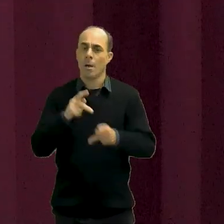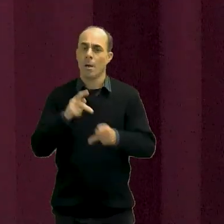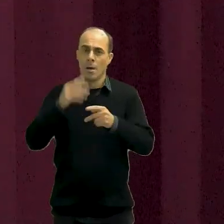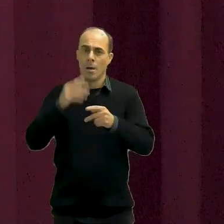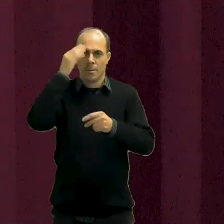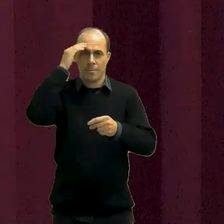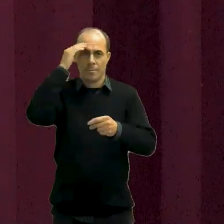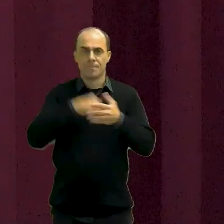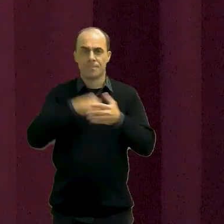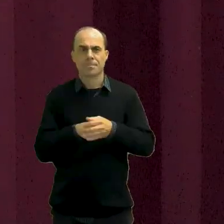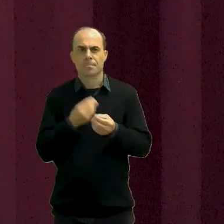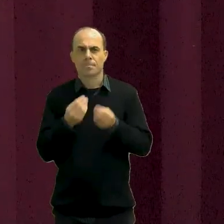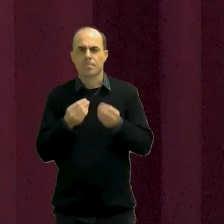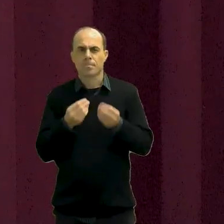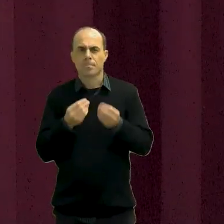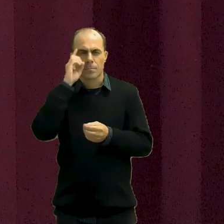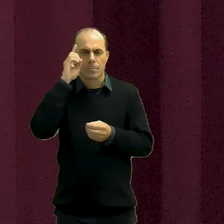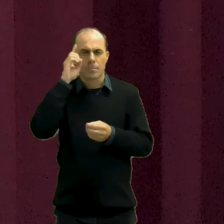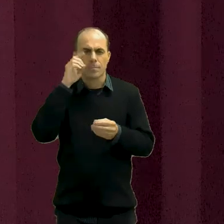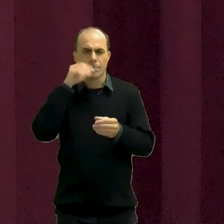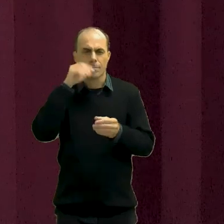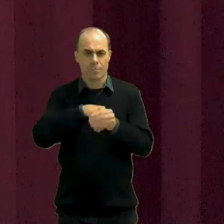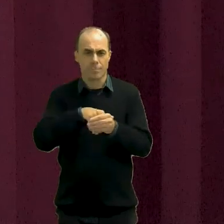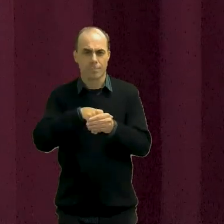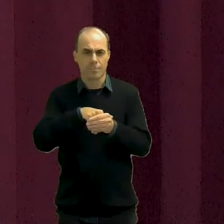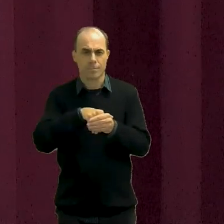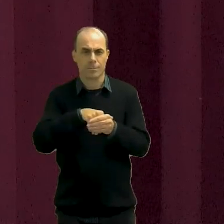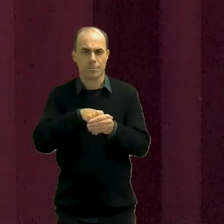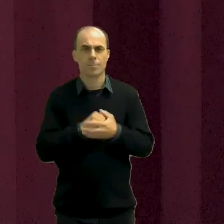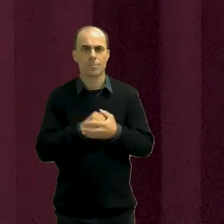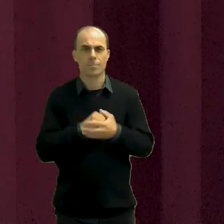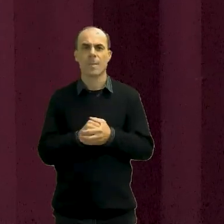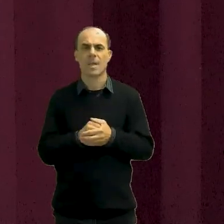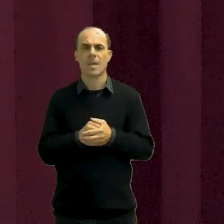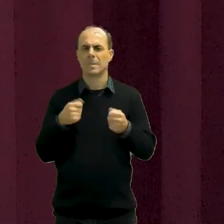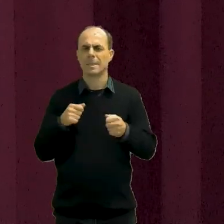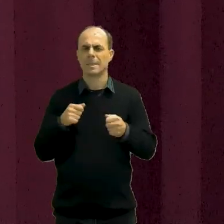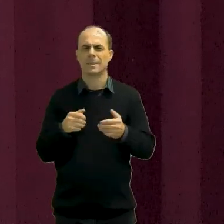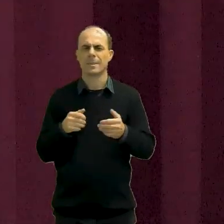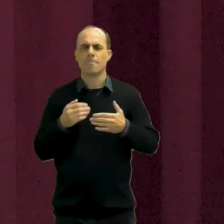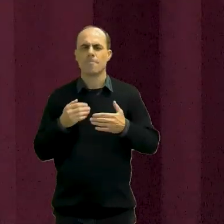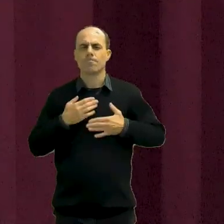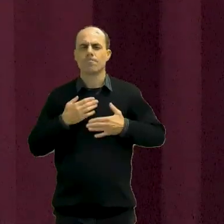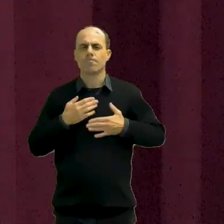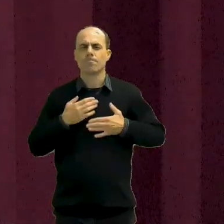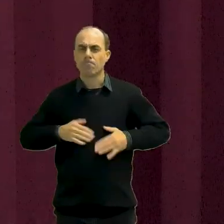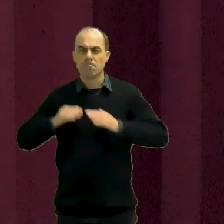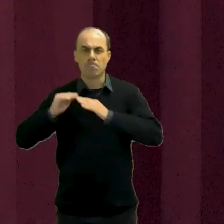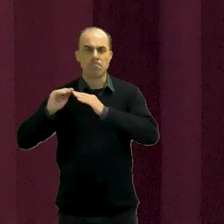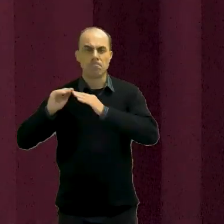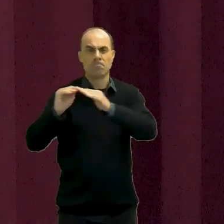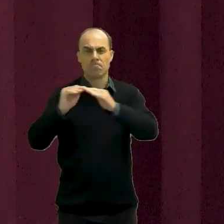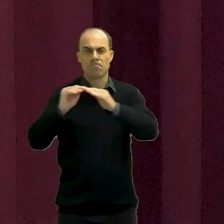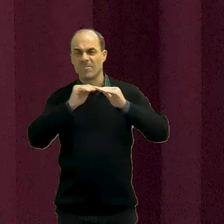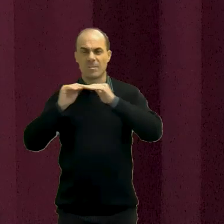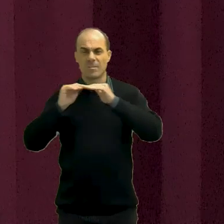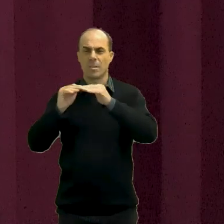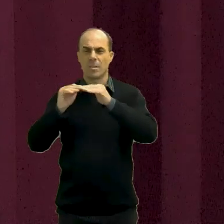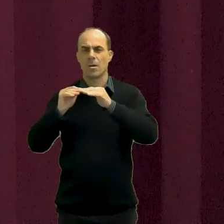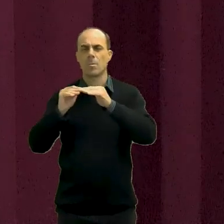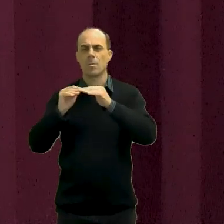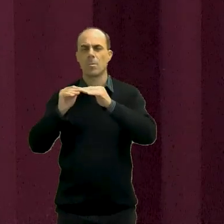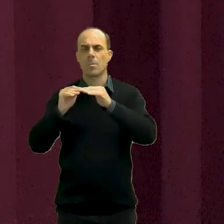eh da da das eleições tem que ser da maior e eh eficiência possível esse